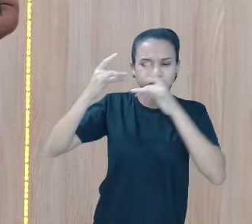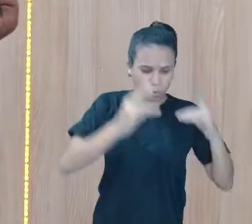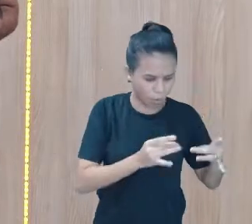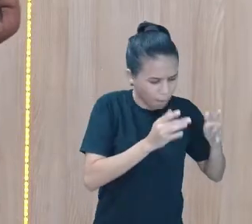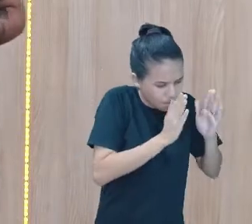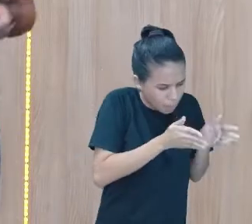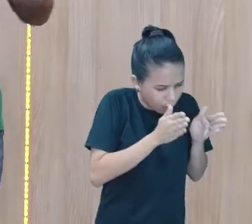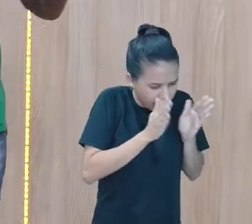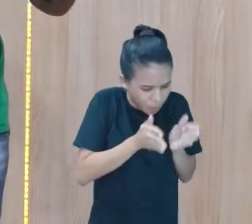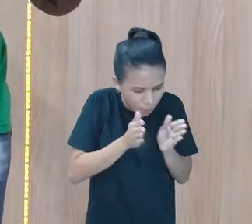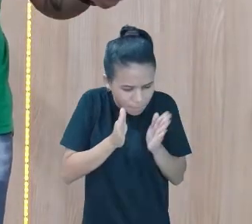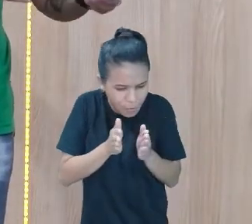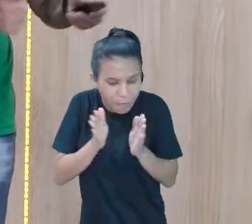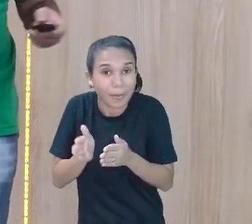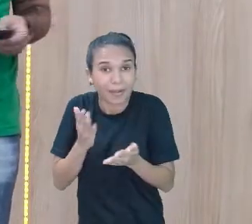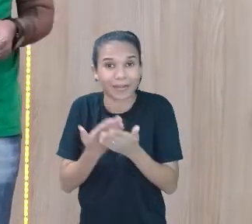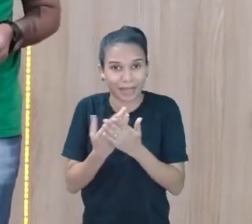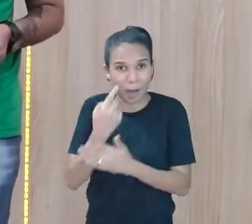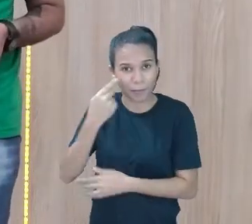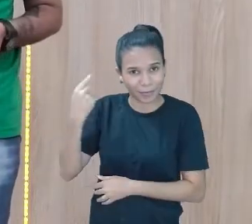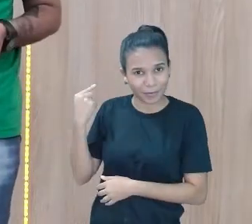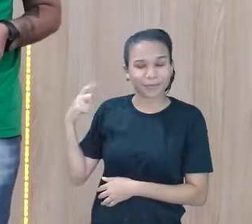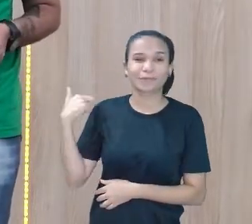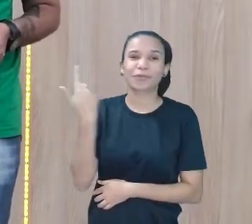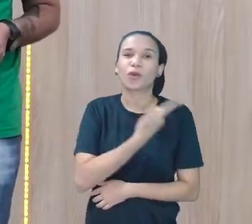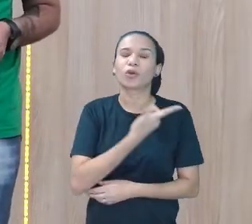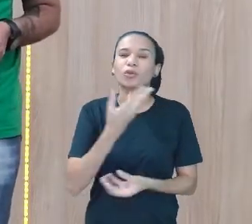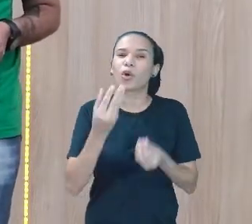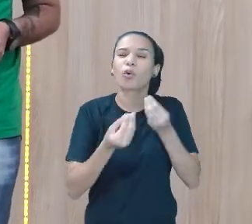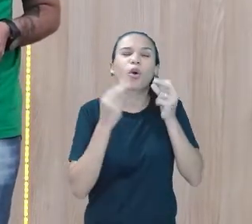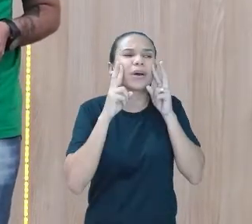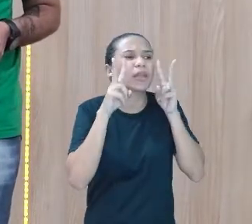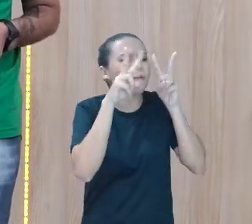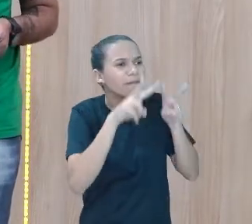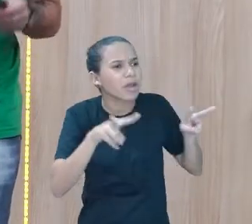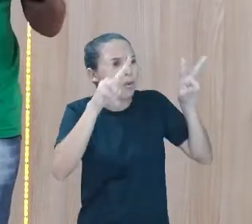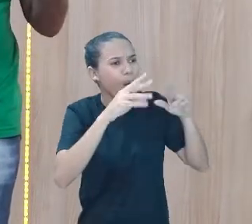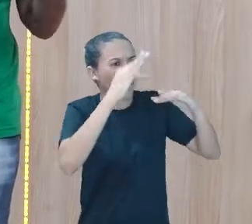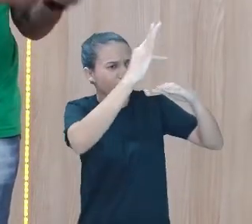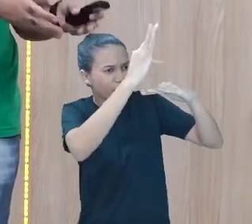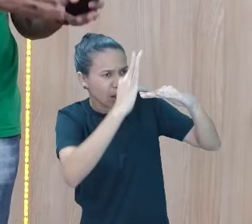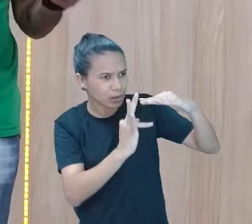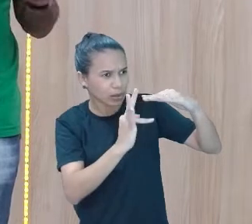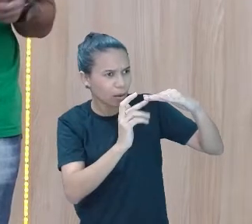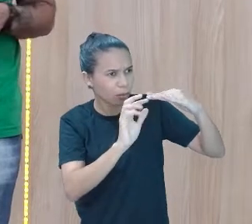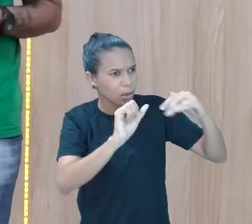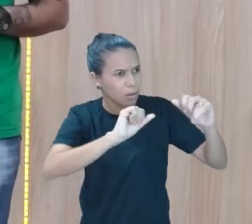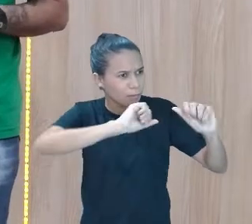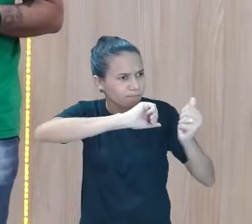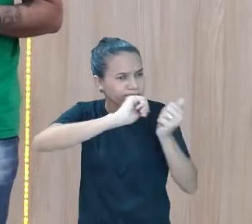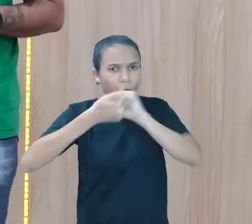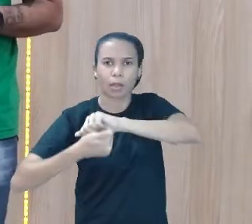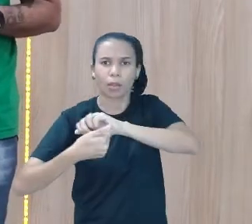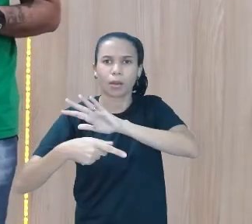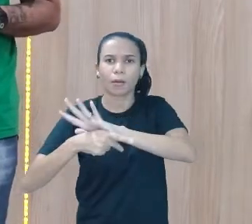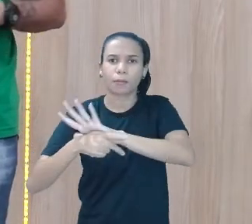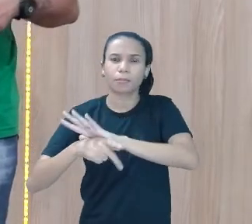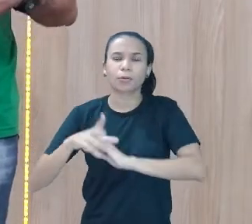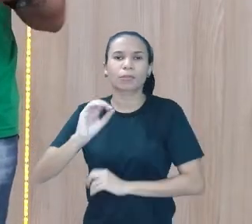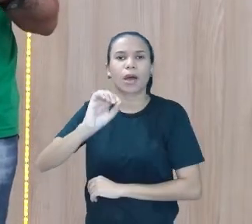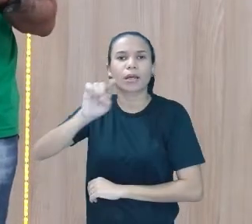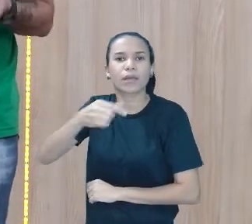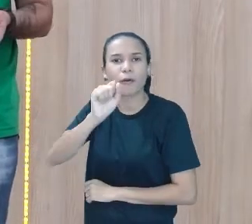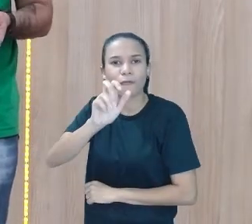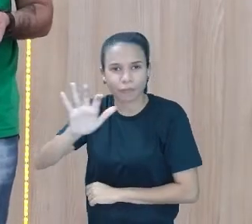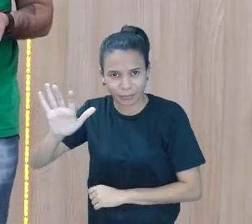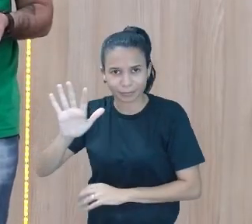a passo, tá certo? Na aula anterior a gente simplesmente visualizou a fração decimal e colocou essa fração na